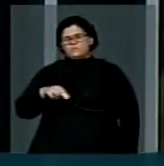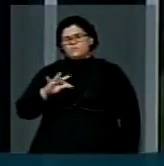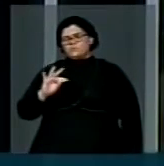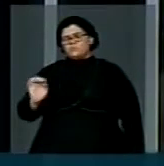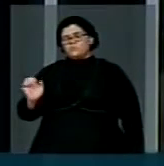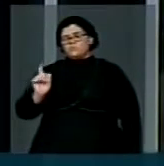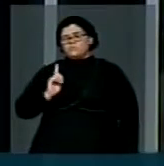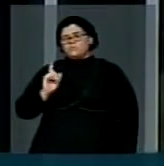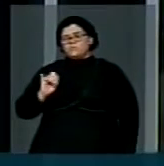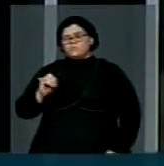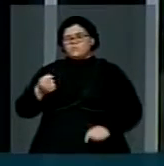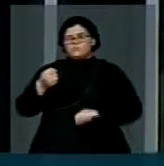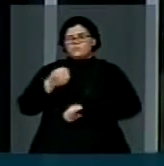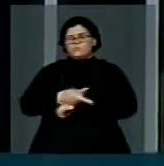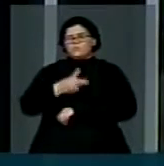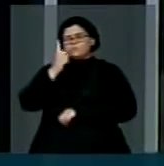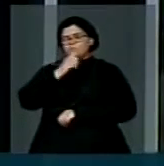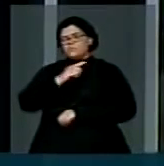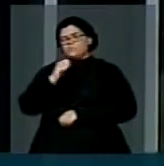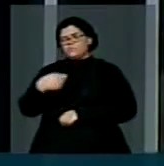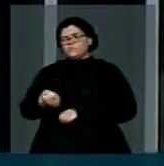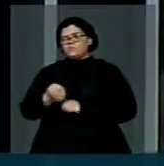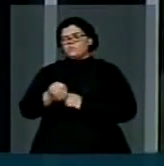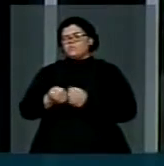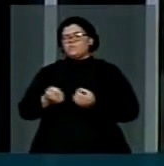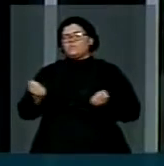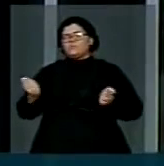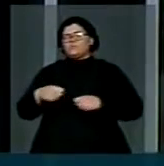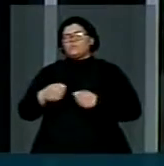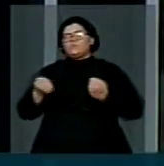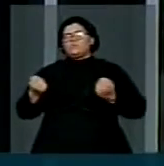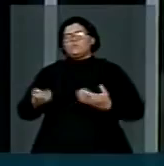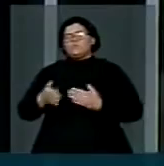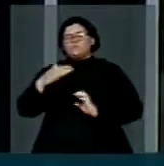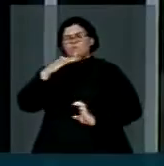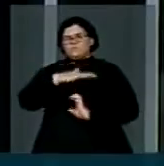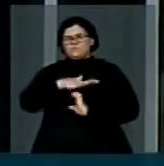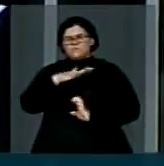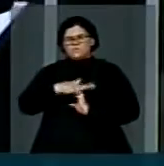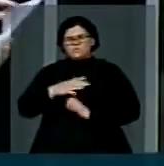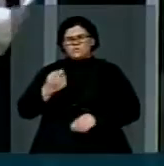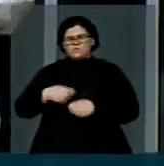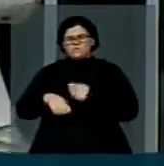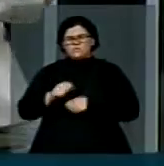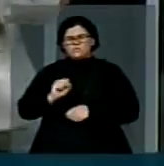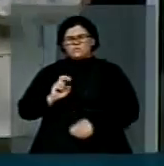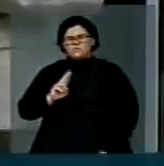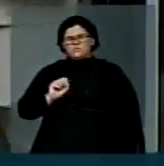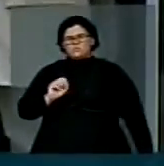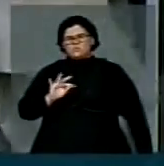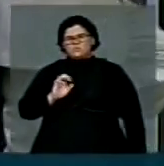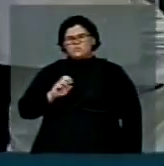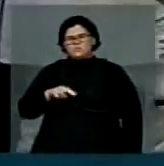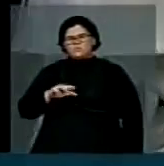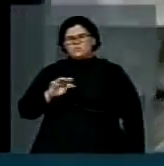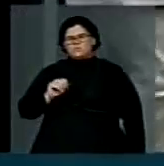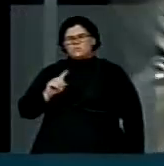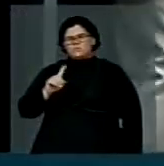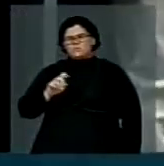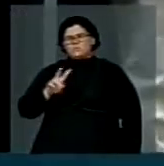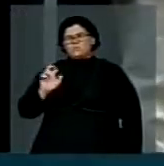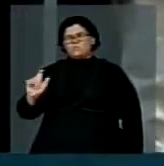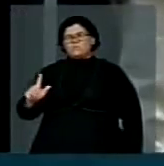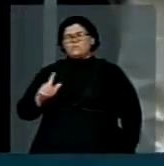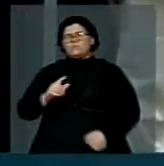ser ofertados por empresas economicamente sustentáveis. A segurança e a saúde do trabalho,